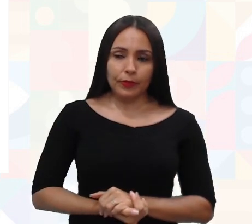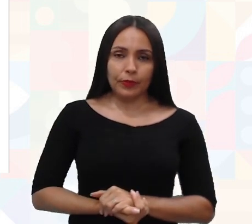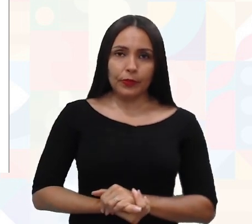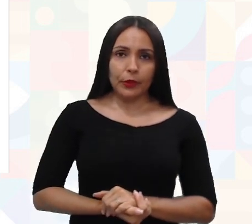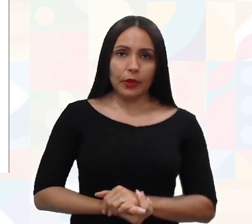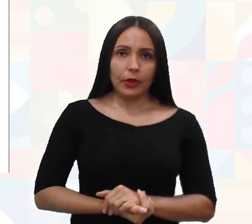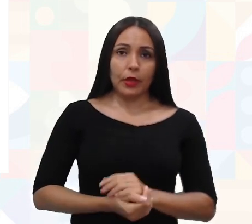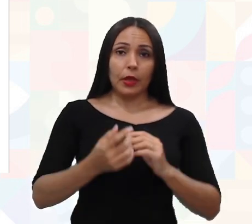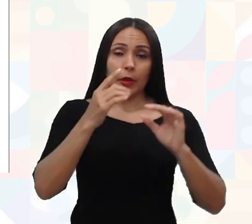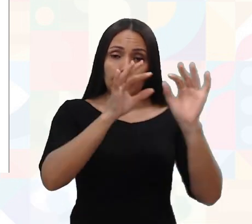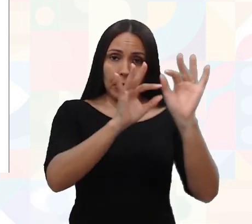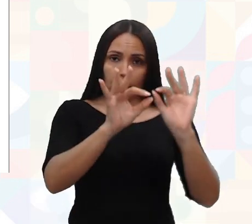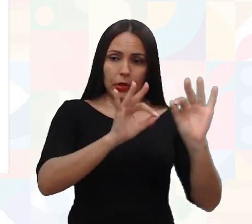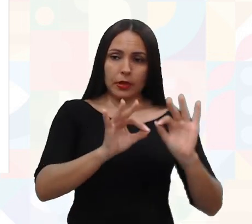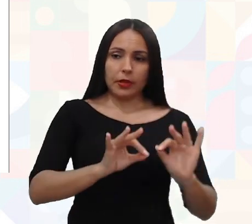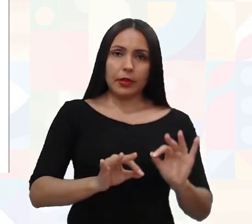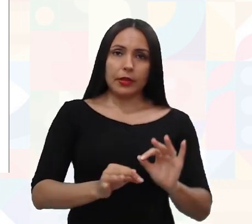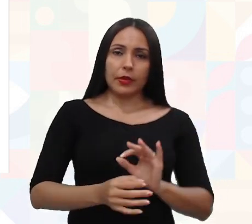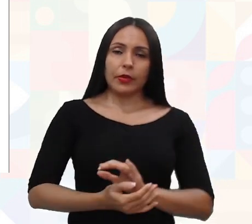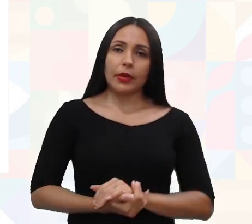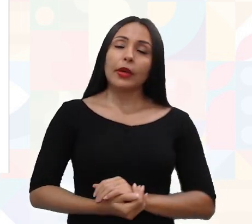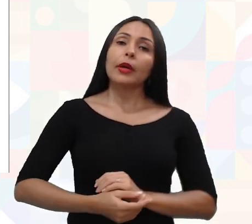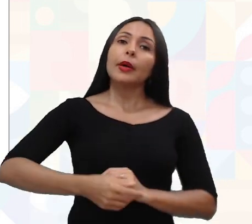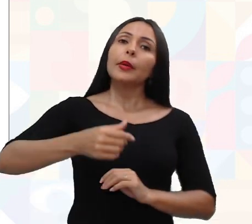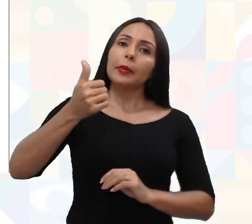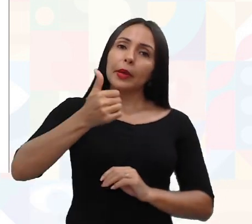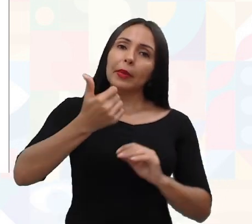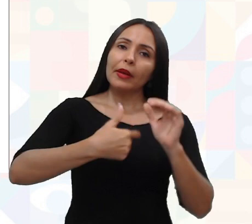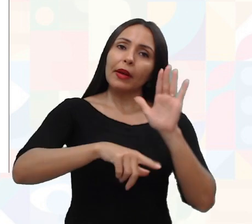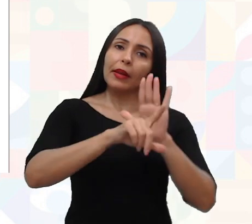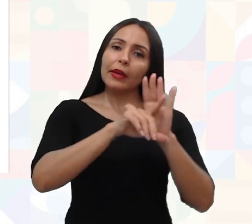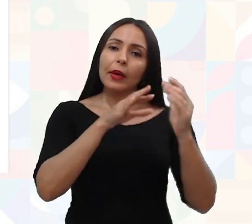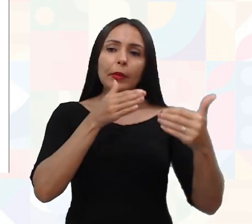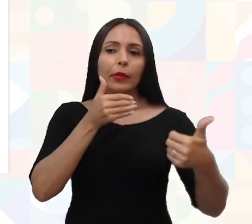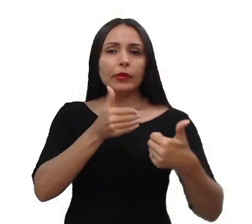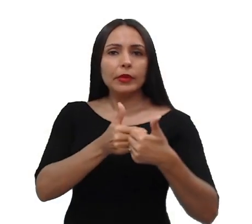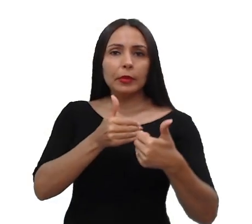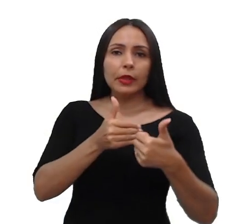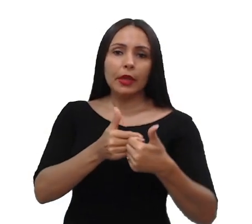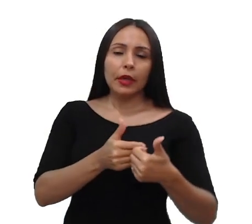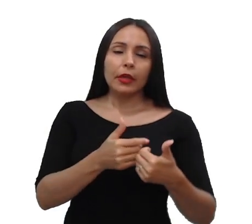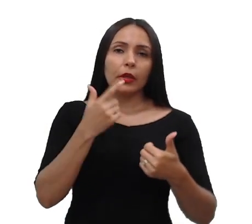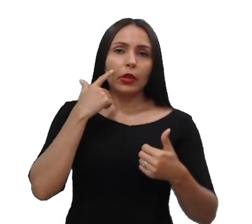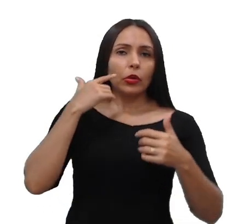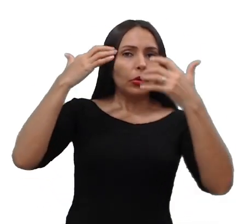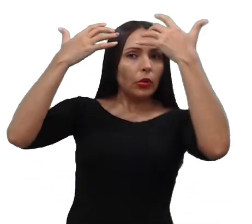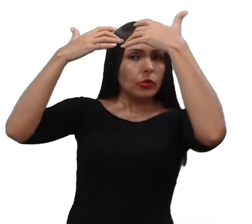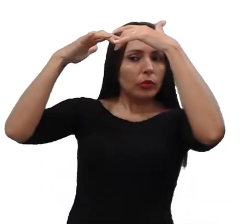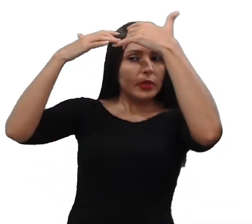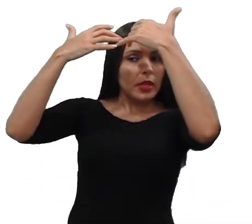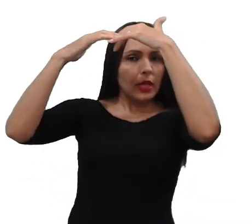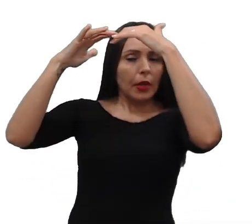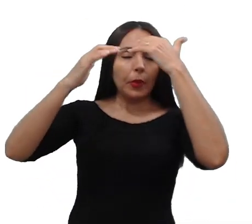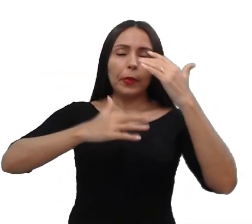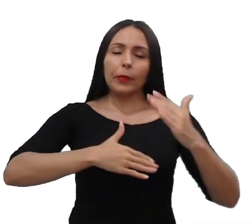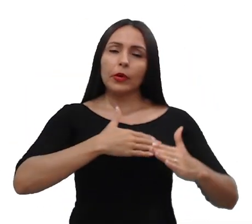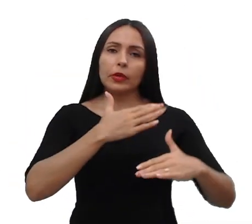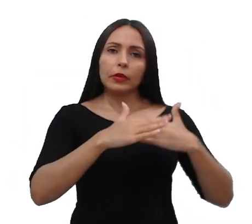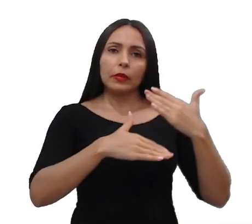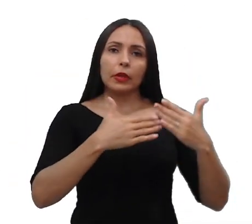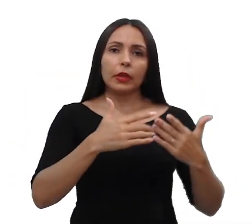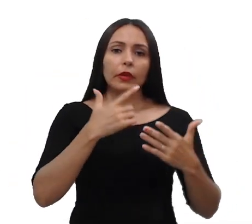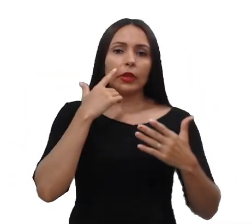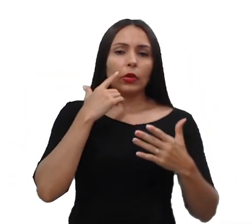para a decoração? Primeira lei da proximidade. No nosso cérebro costuma processar elementos